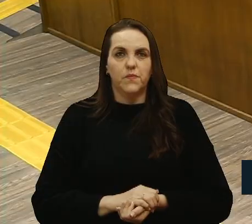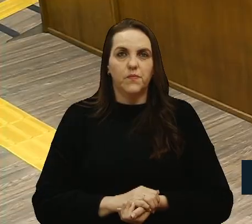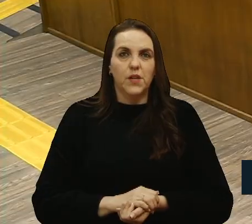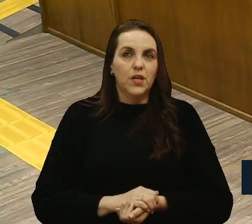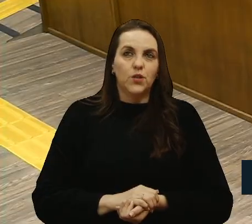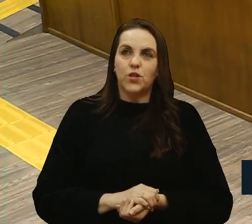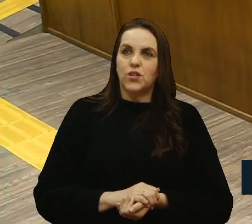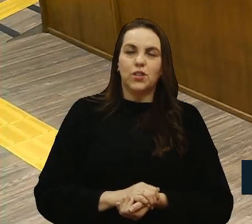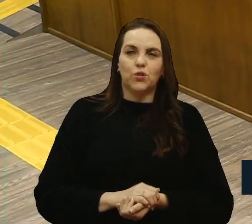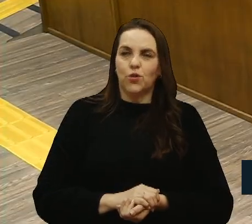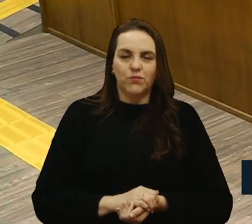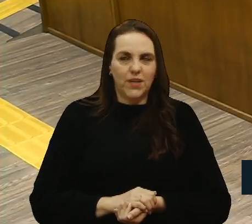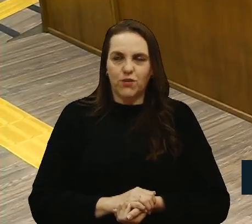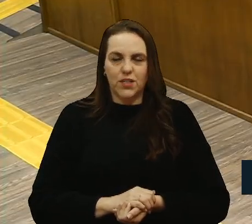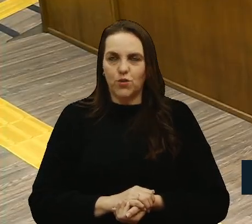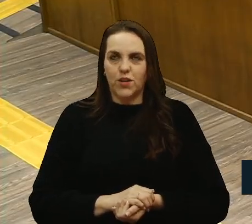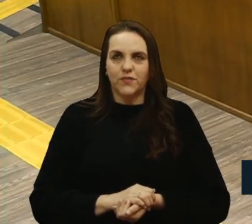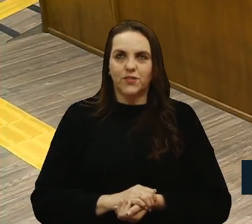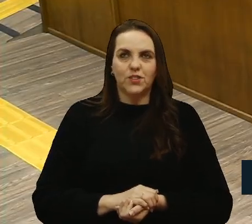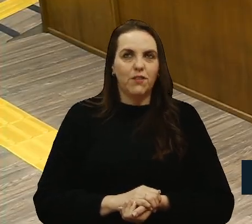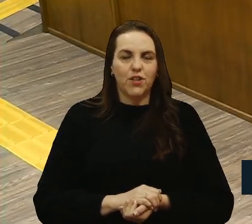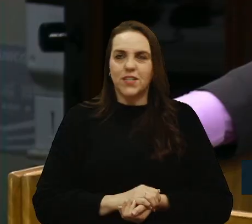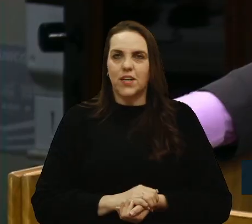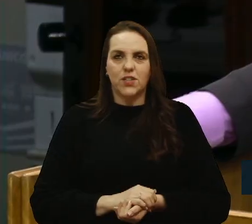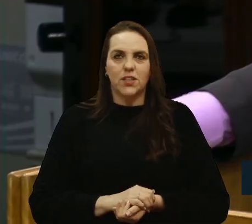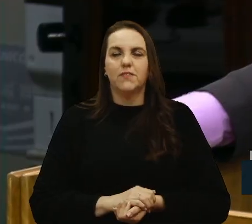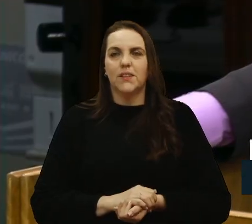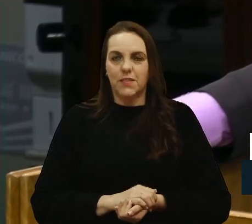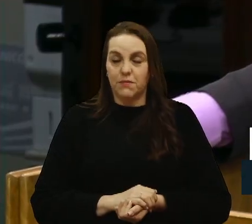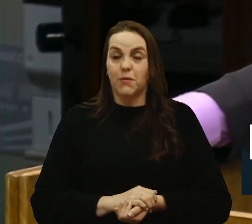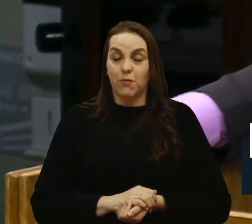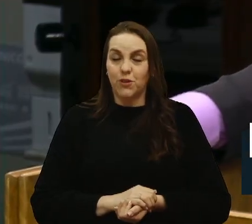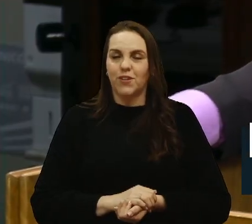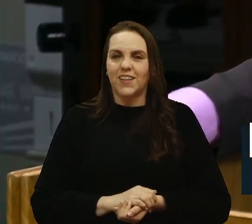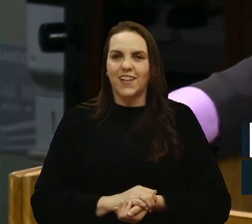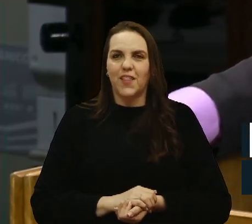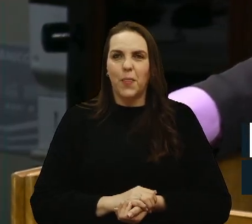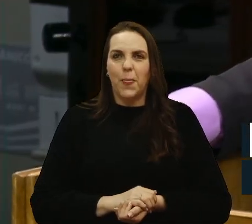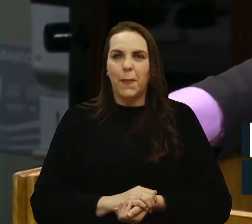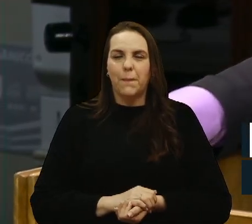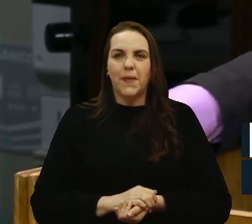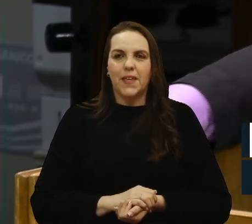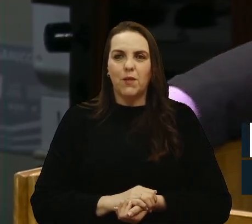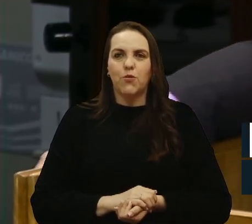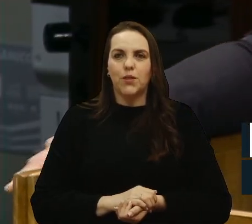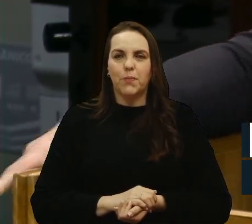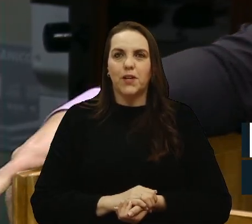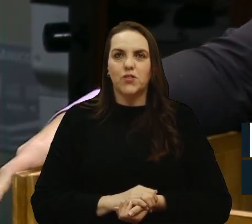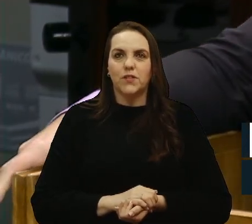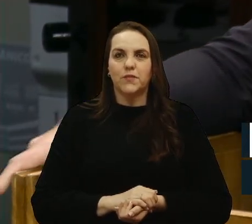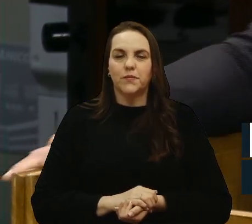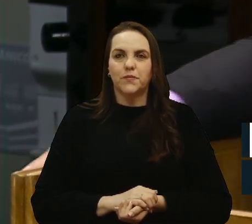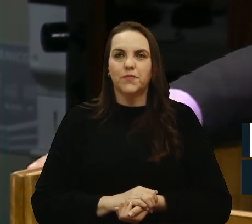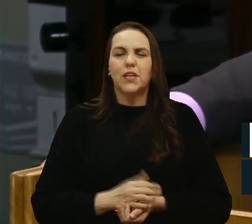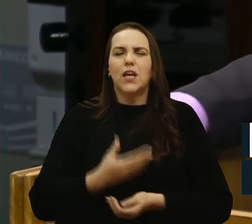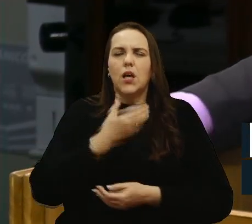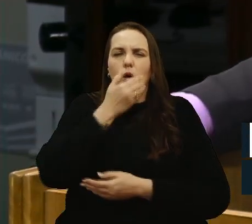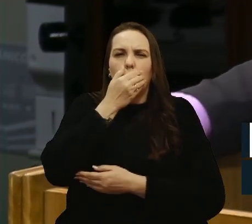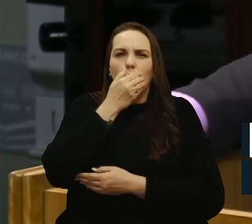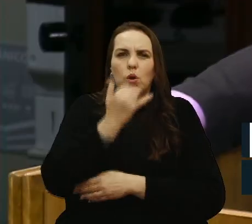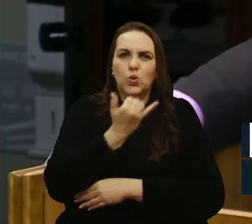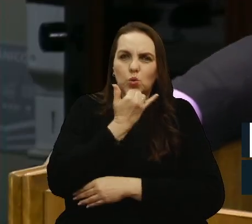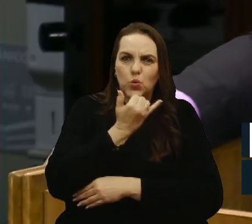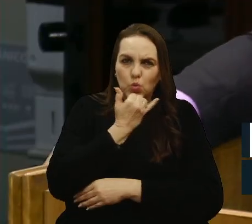Bom dia, colegas vereadores e vereadoras. Uma tosse, esse clima, né? E em casa todo mundo ficou com essa tosse